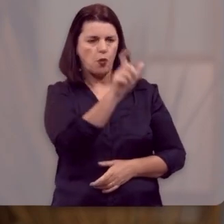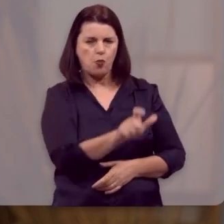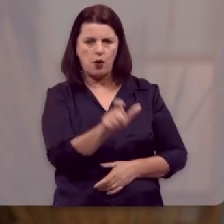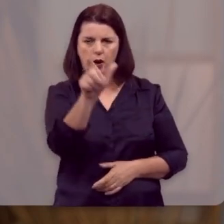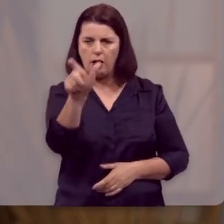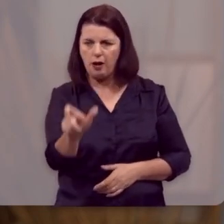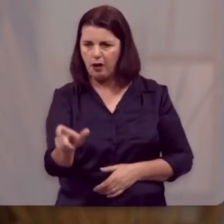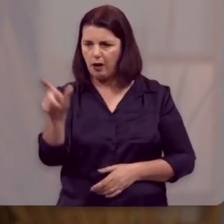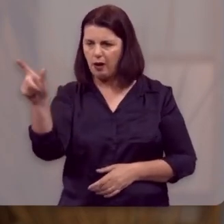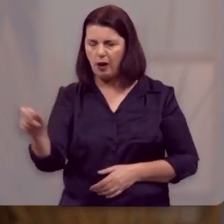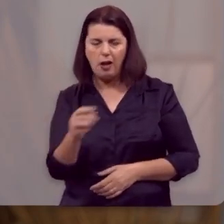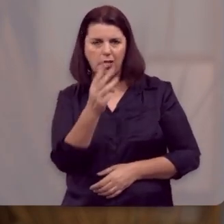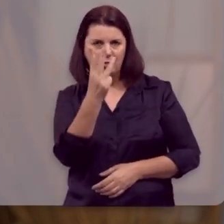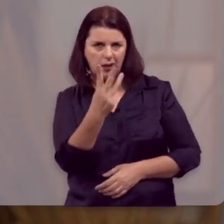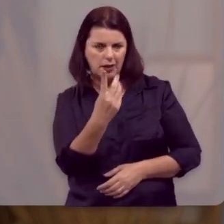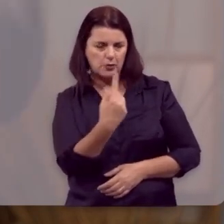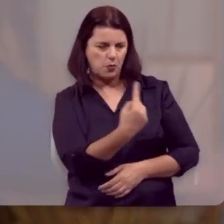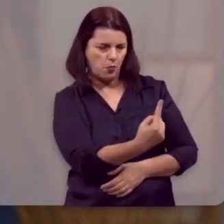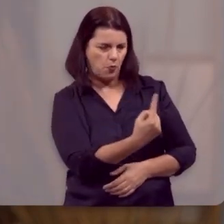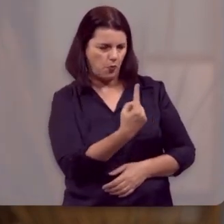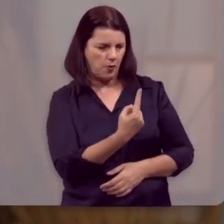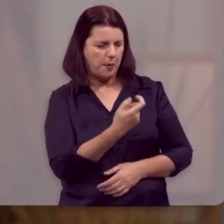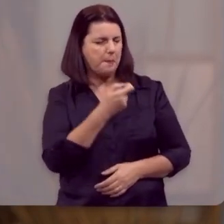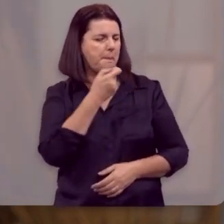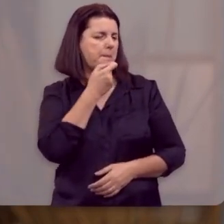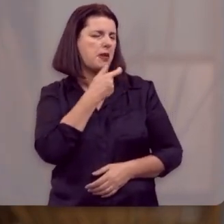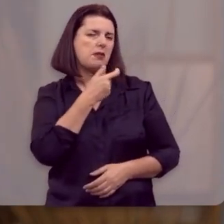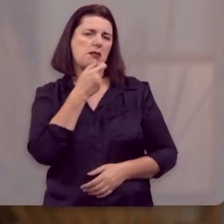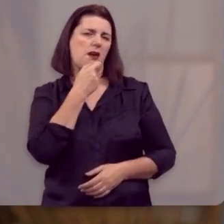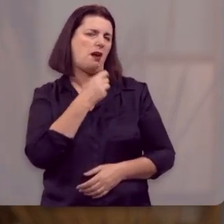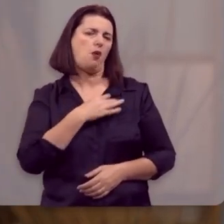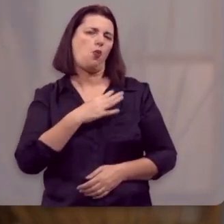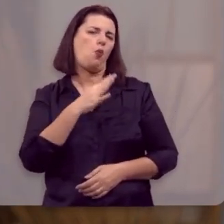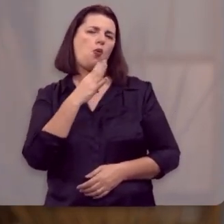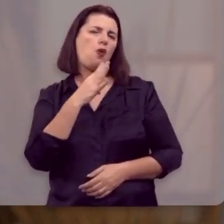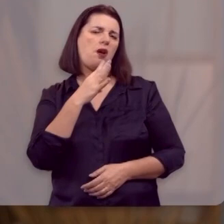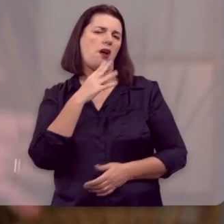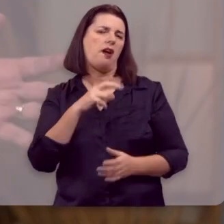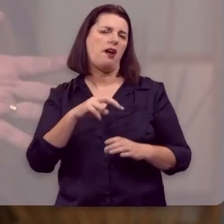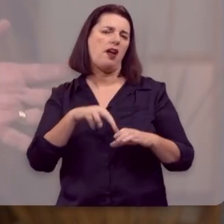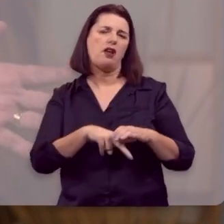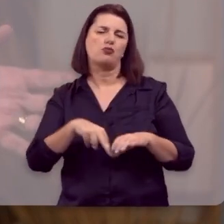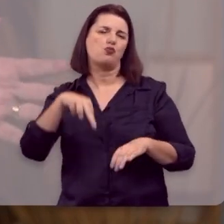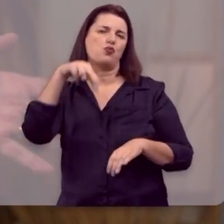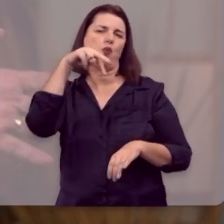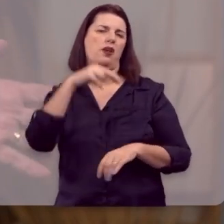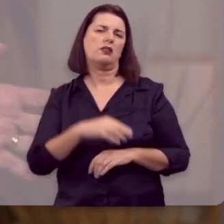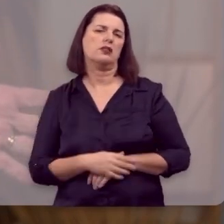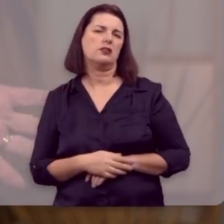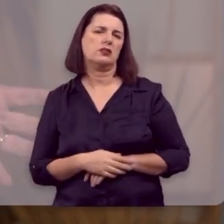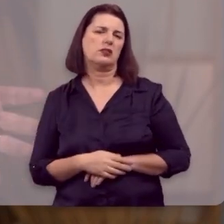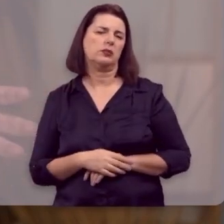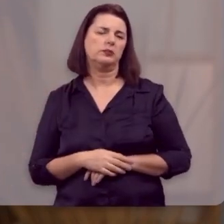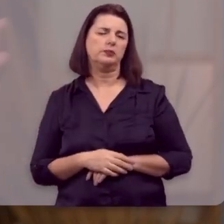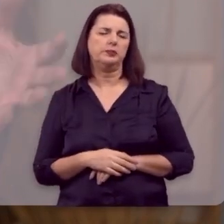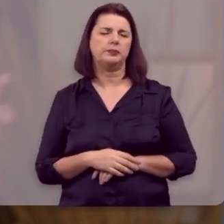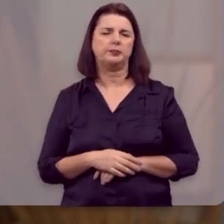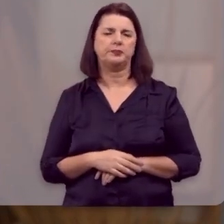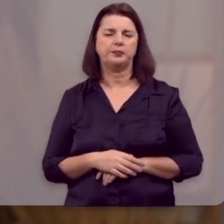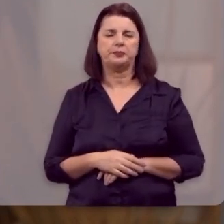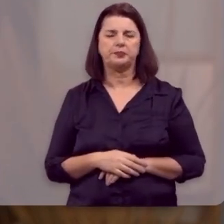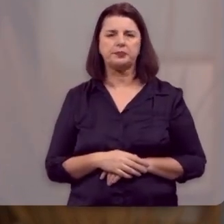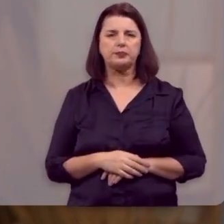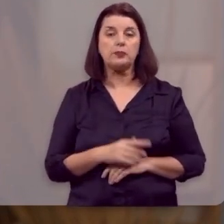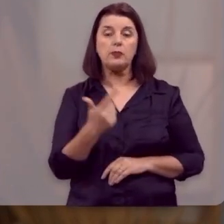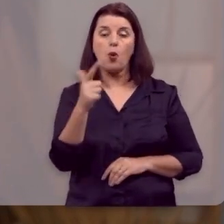assim, ao ouvir sobre a ressurreição, escarneceram de Paulo. Os gregos não acreditavam em ressurreição por causa da sua filosofia do dualismo